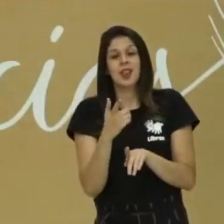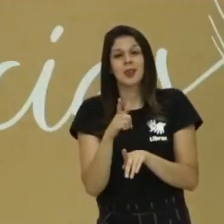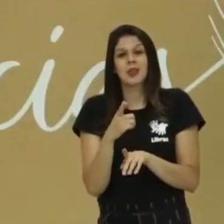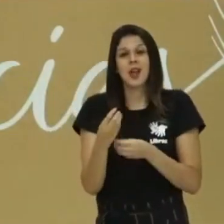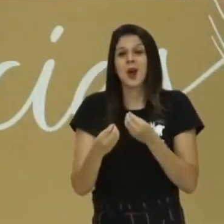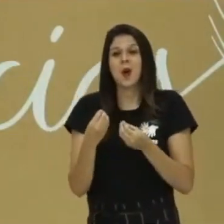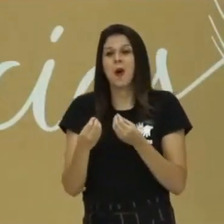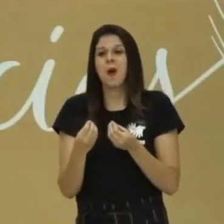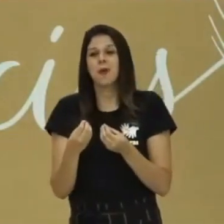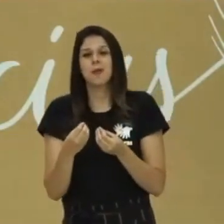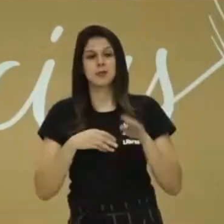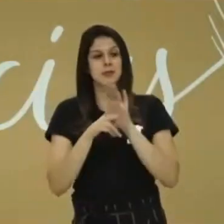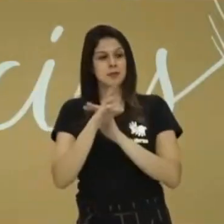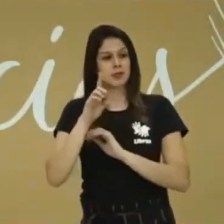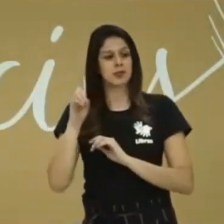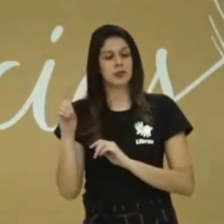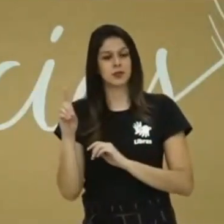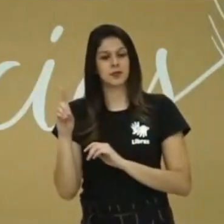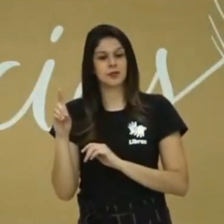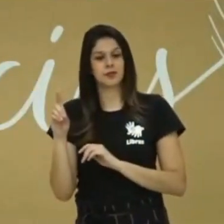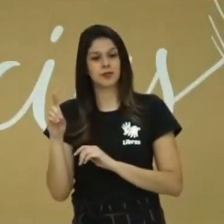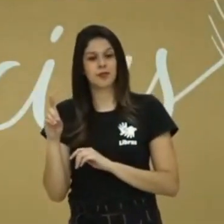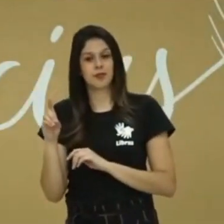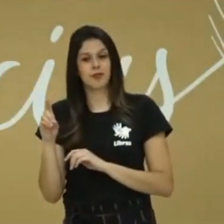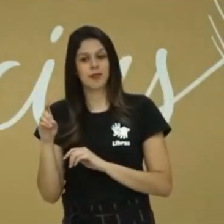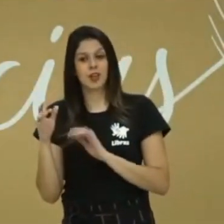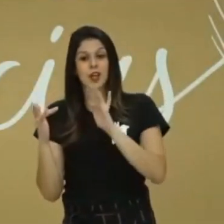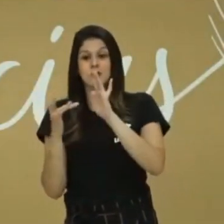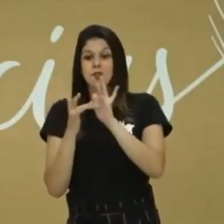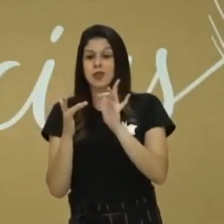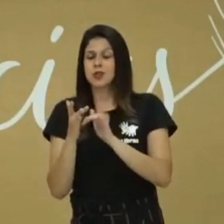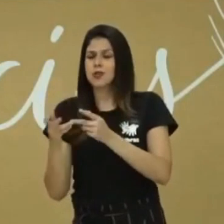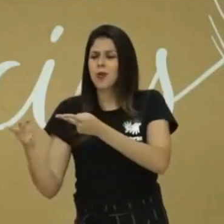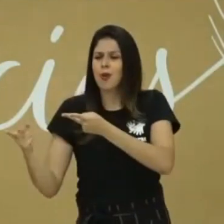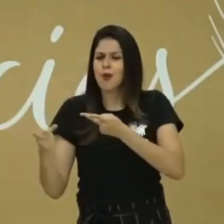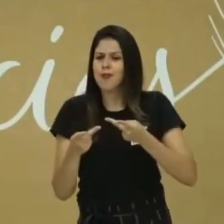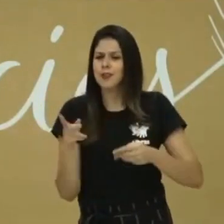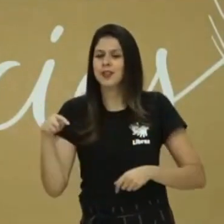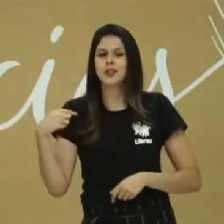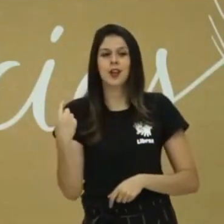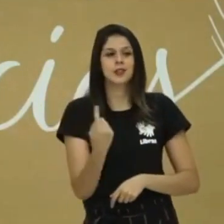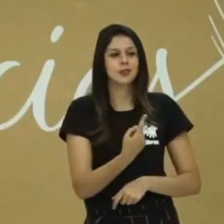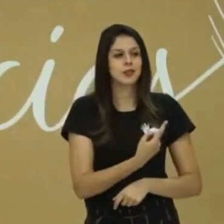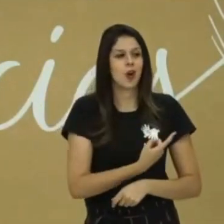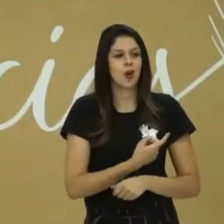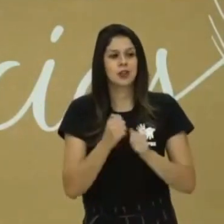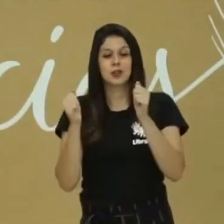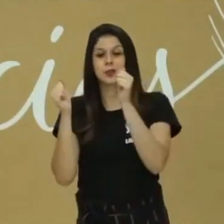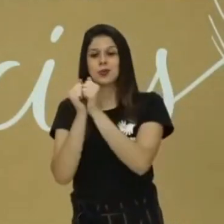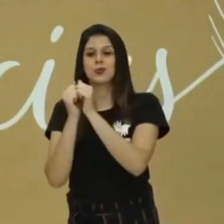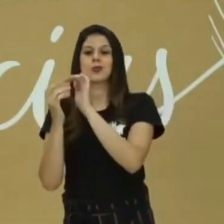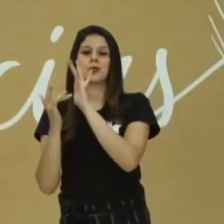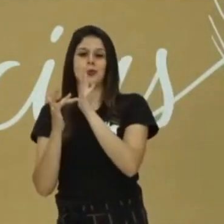da tecnologia humana Cristo está nos convidando a entrar pela porta